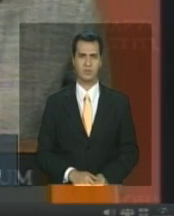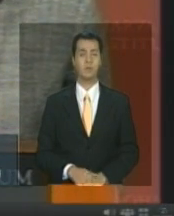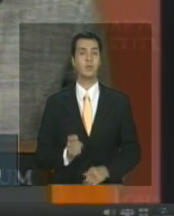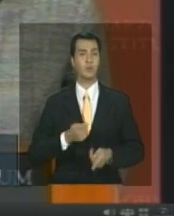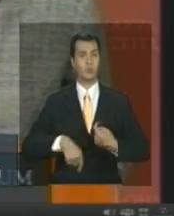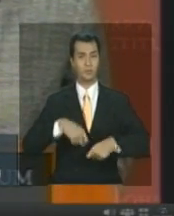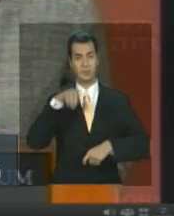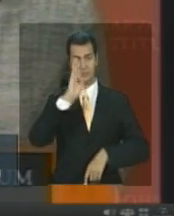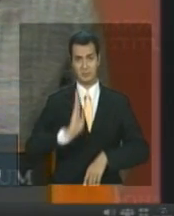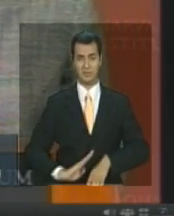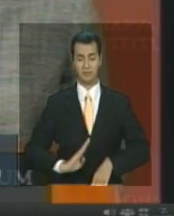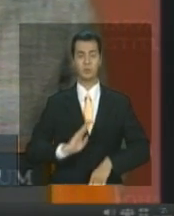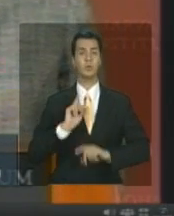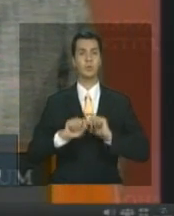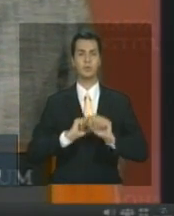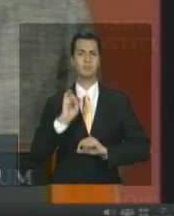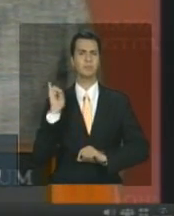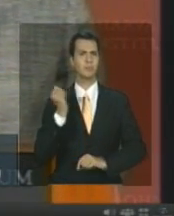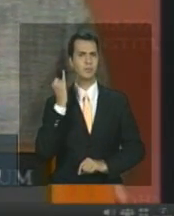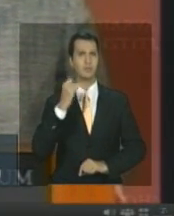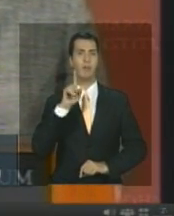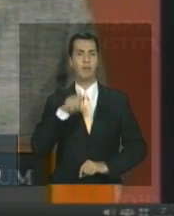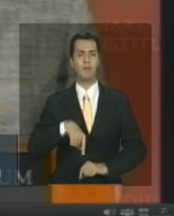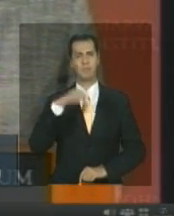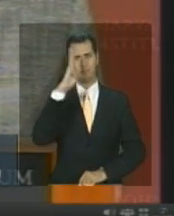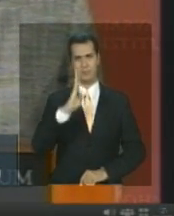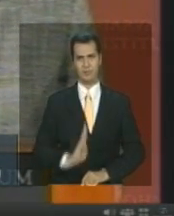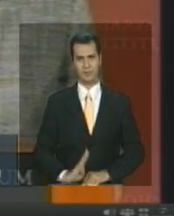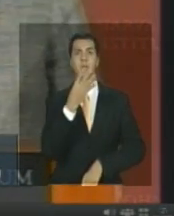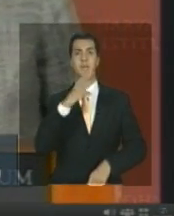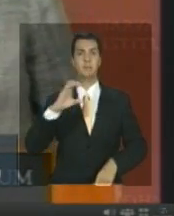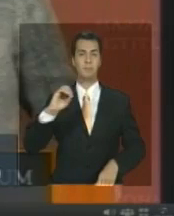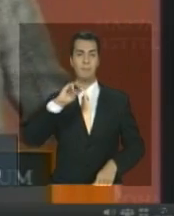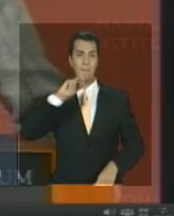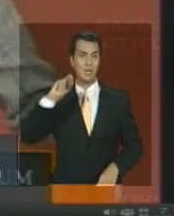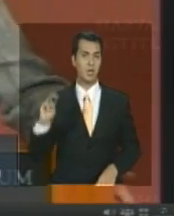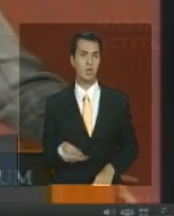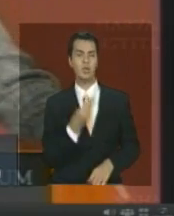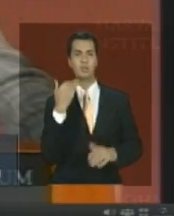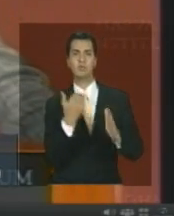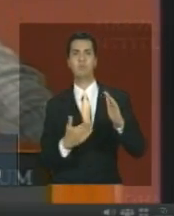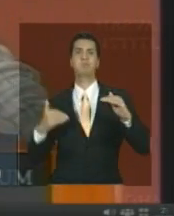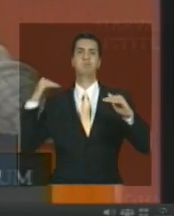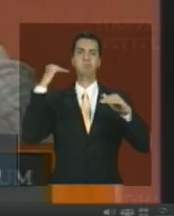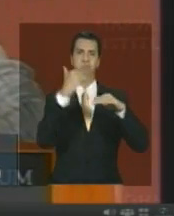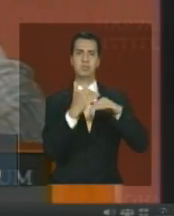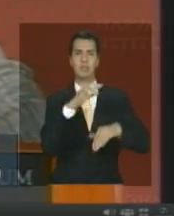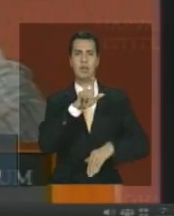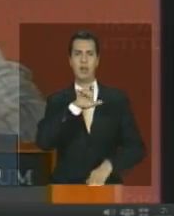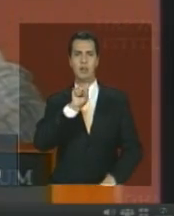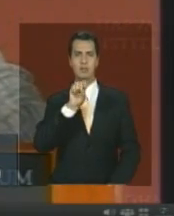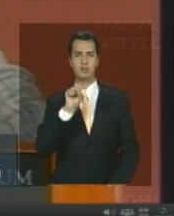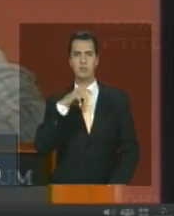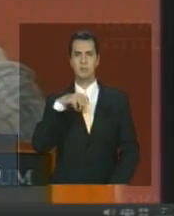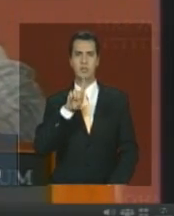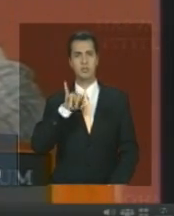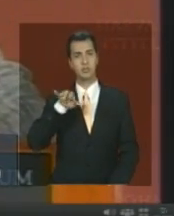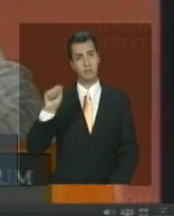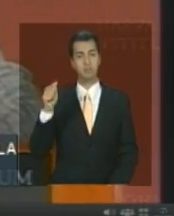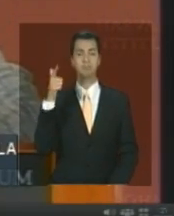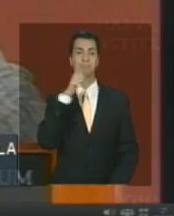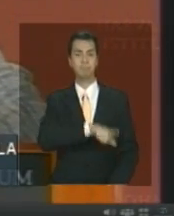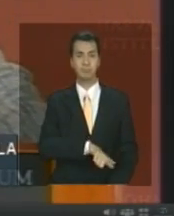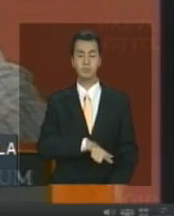é a chegada de 40 milhões de brasileiros às classes médias. Isso é um fator de muito